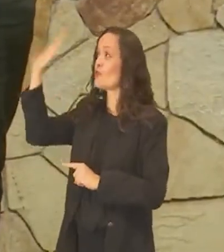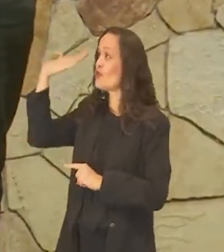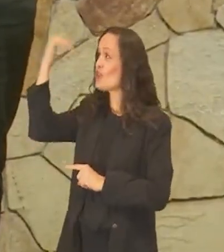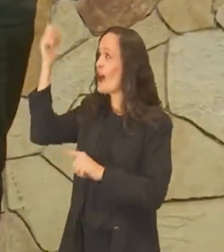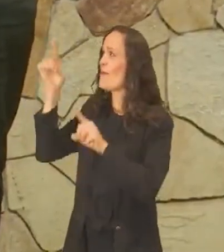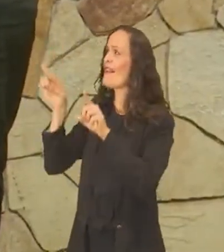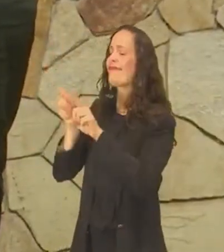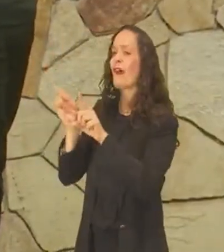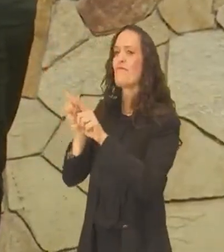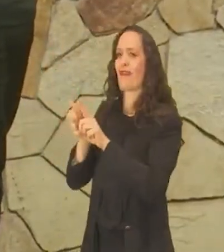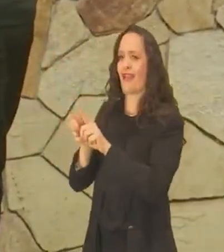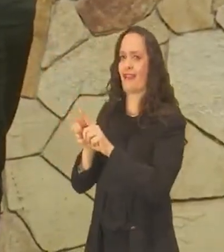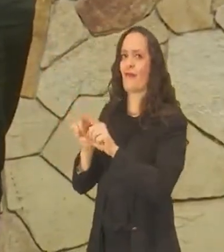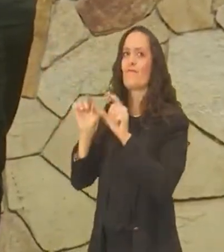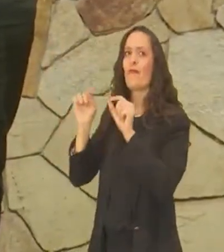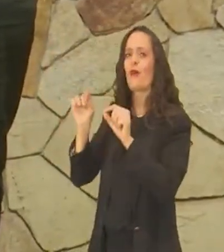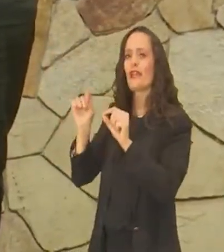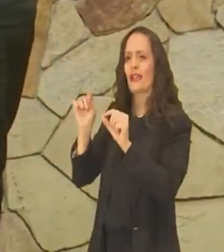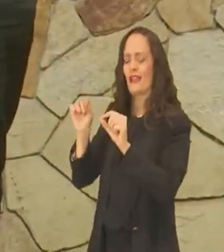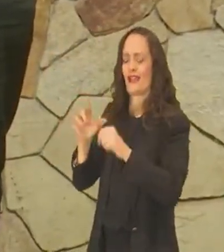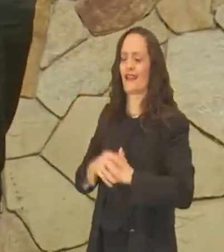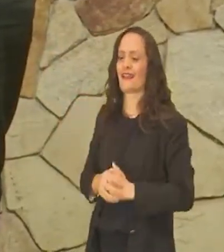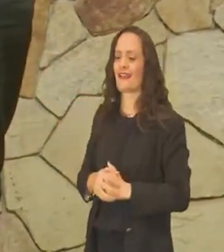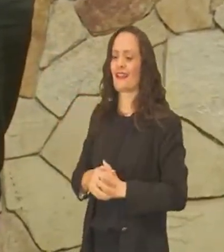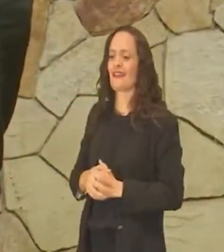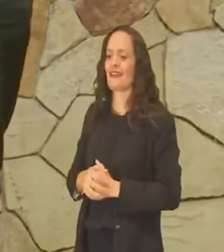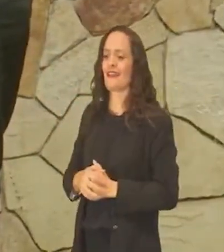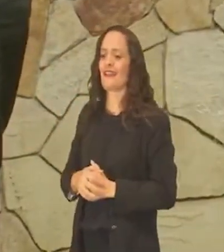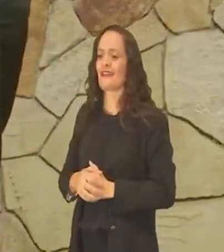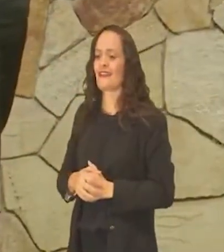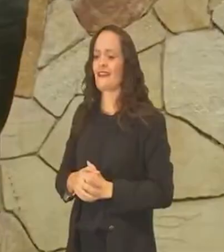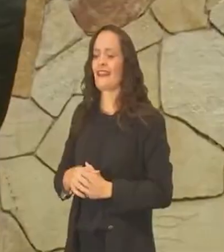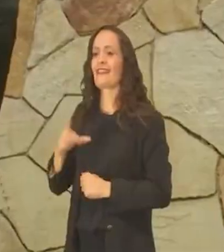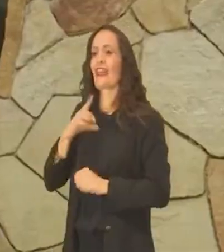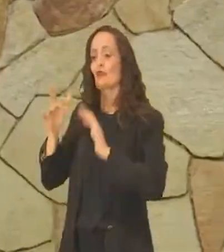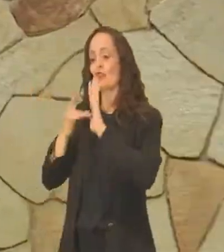a superá-los, tendo como seu bom pastor.